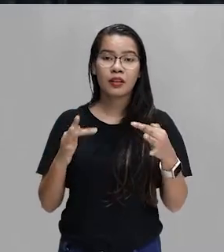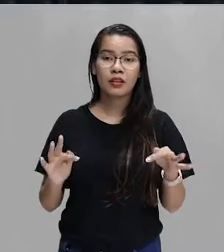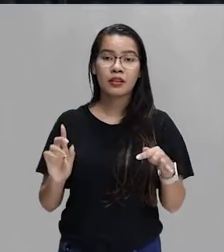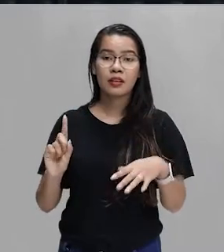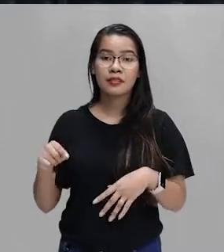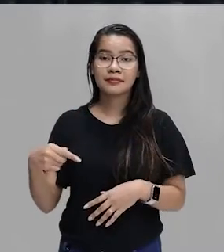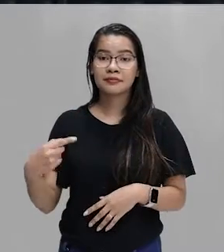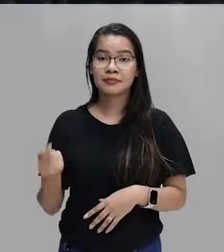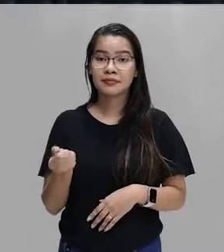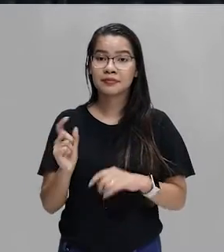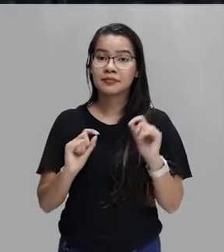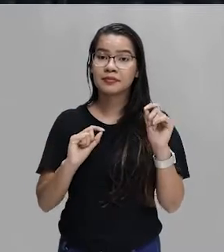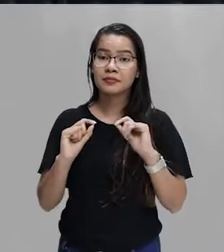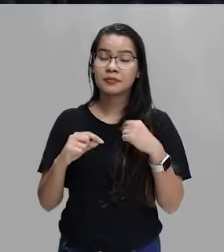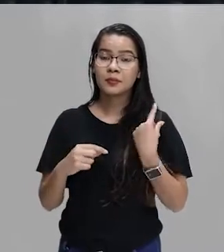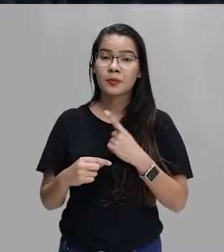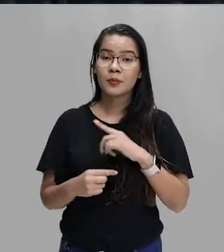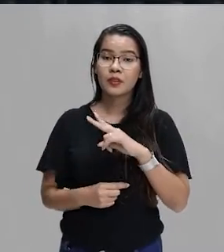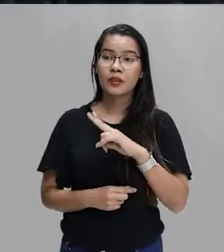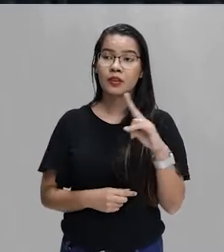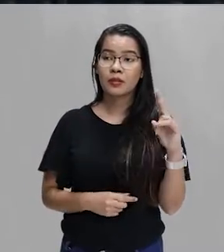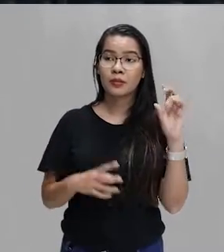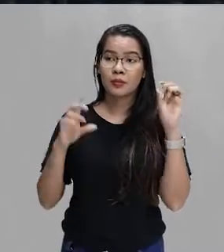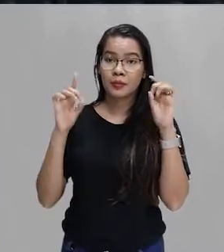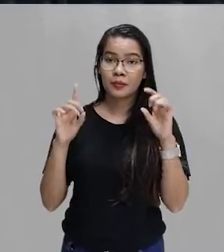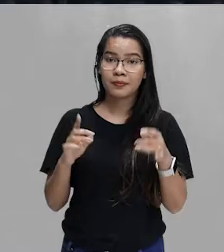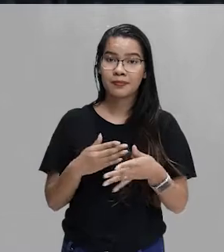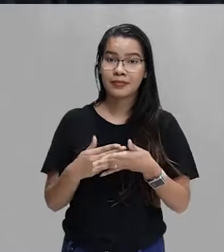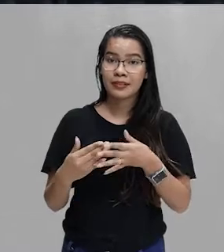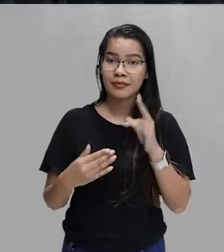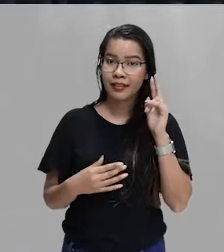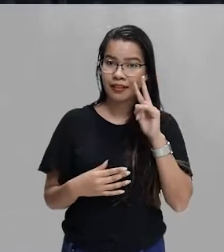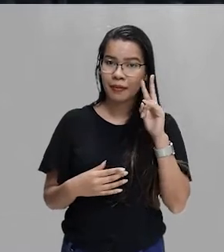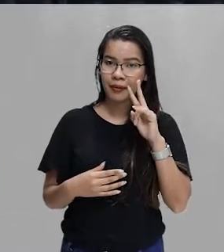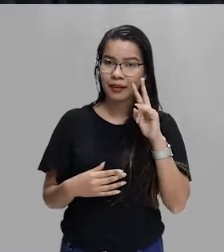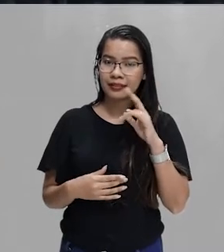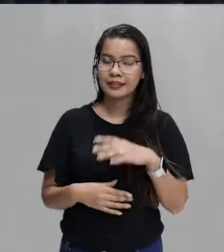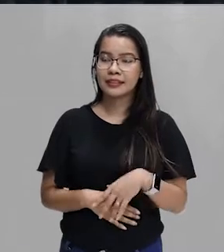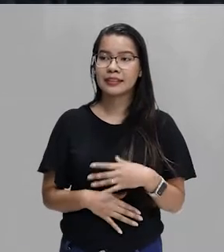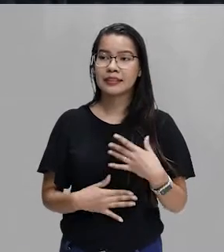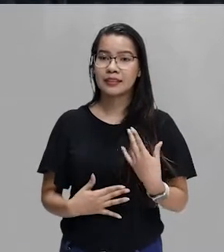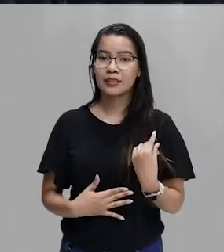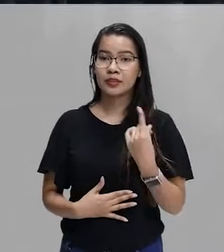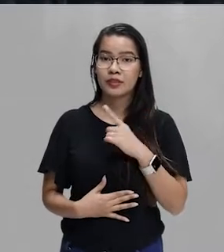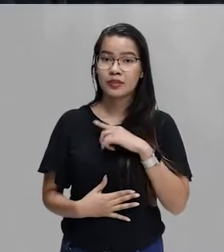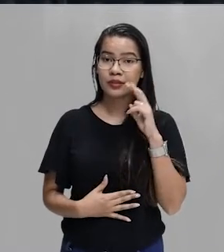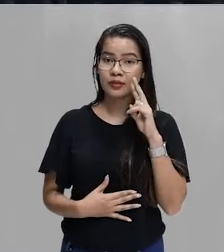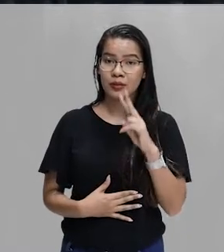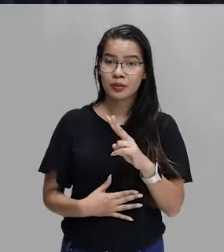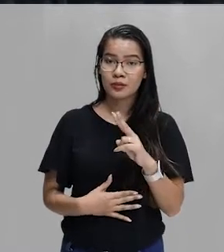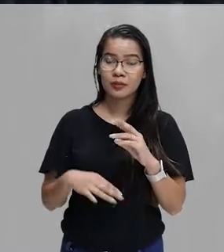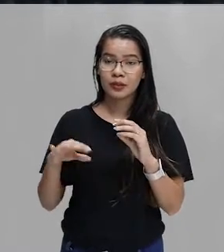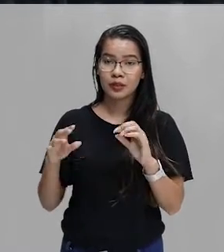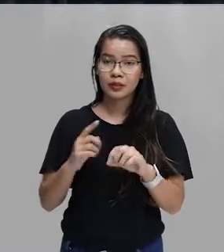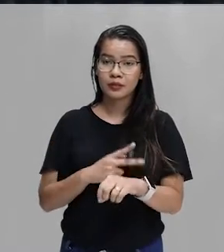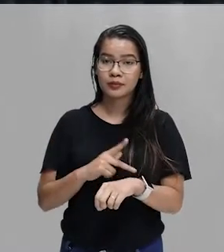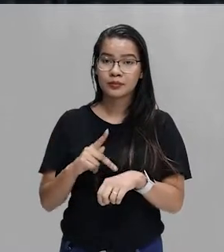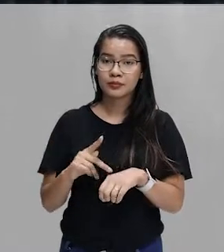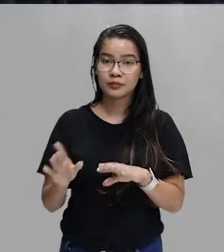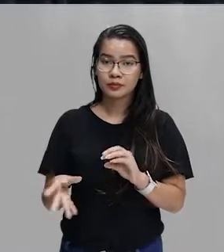a outra, que nós chamamos de oração principal. Lembraram? Estamos vendo período composto